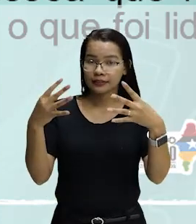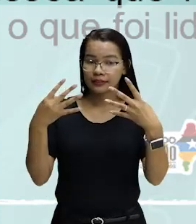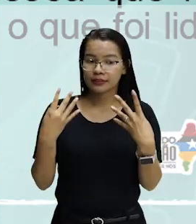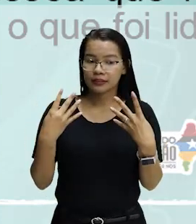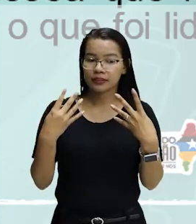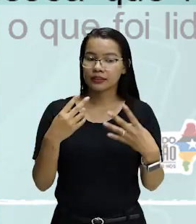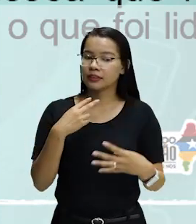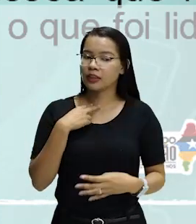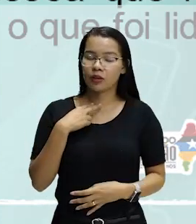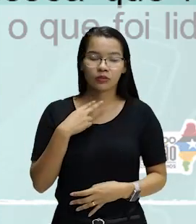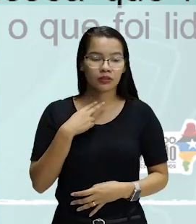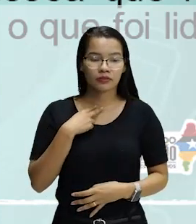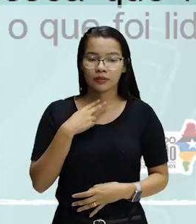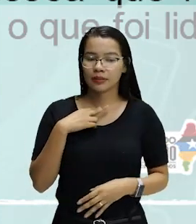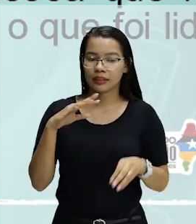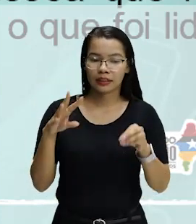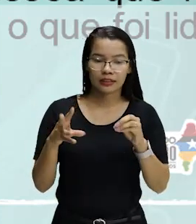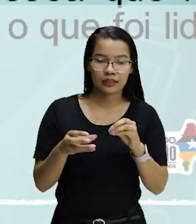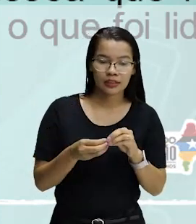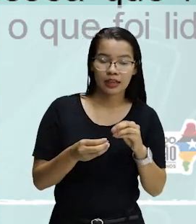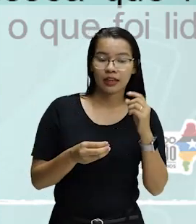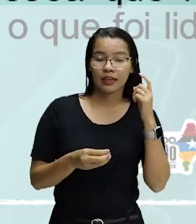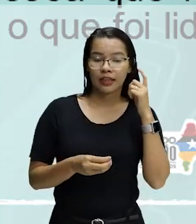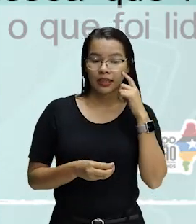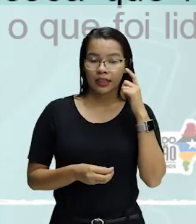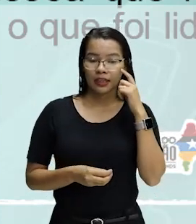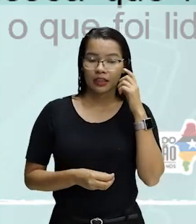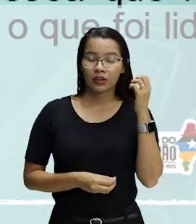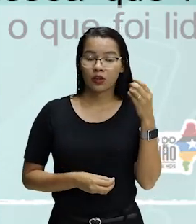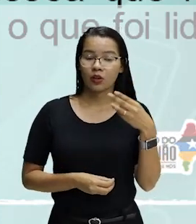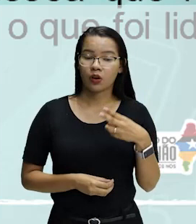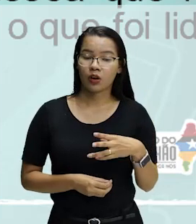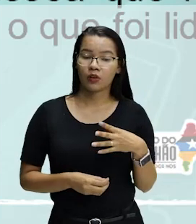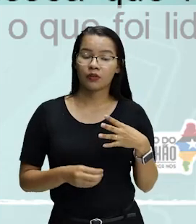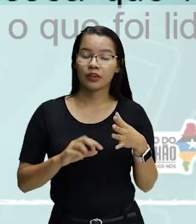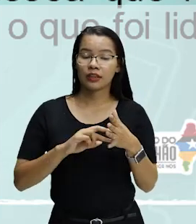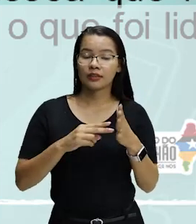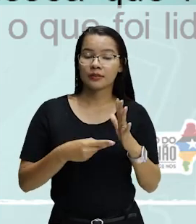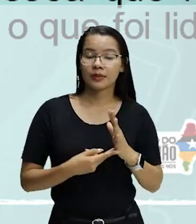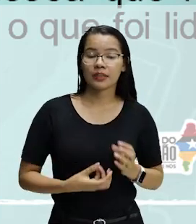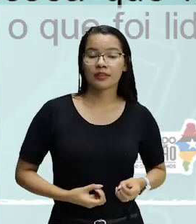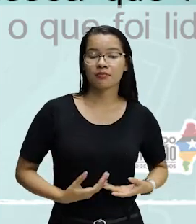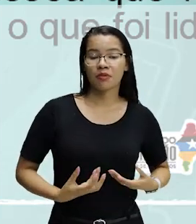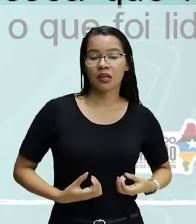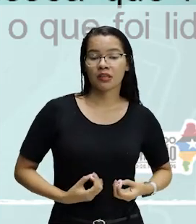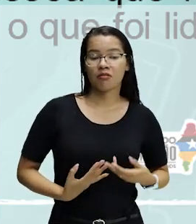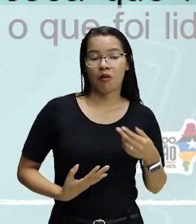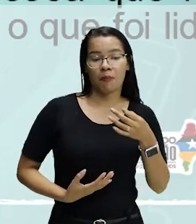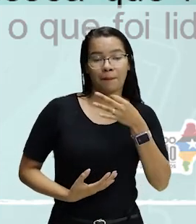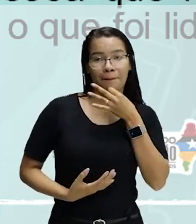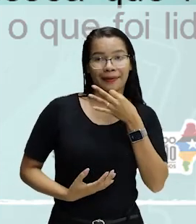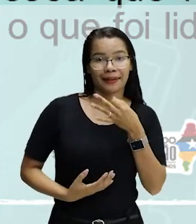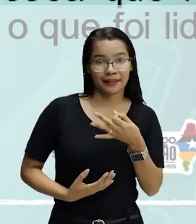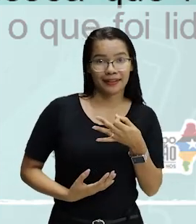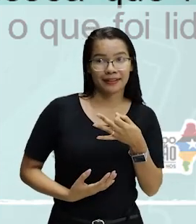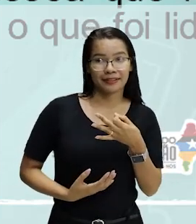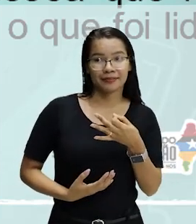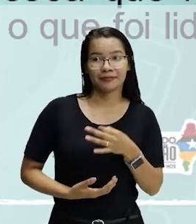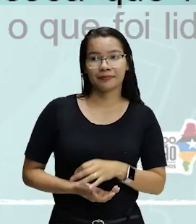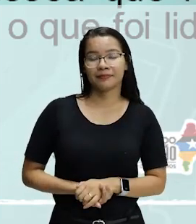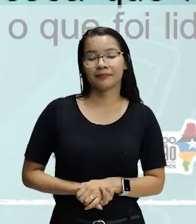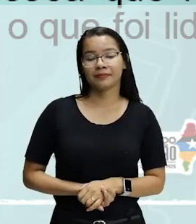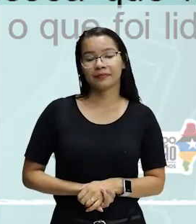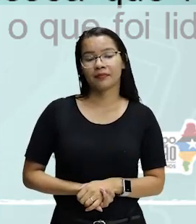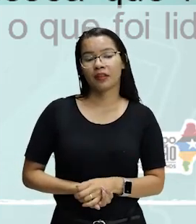Atenção! Não devemos acrescentar ideias novas, ou seja, expressões nossas, né, as